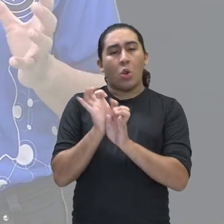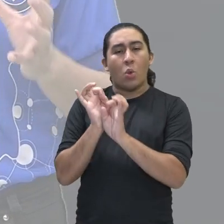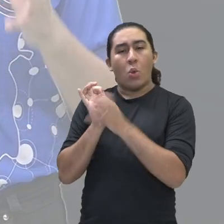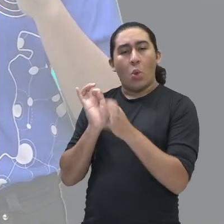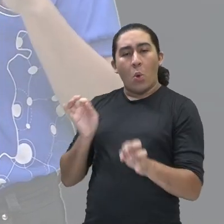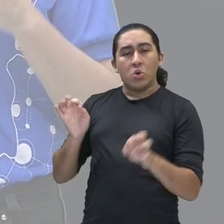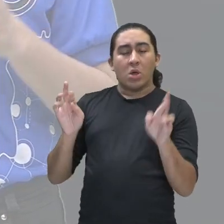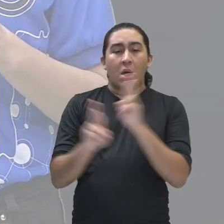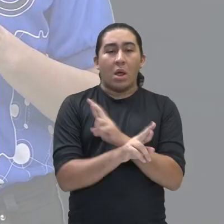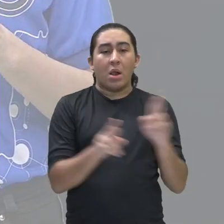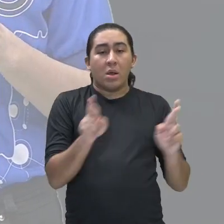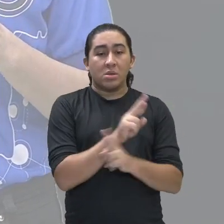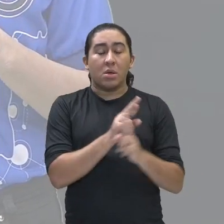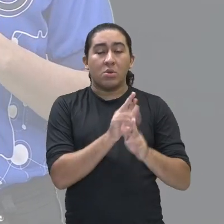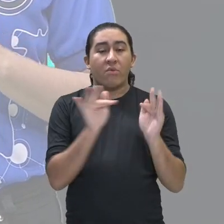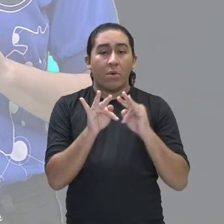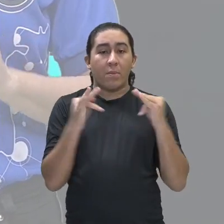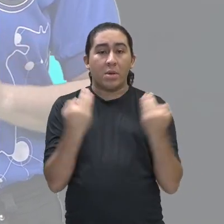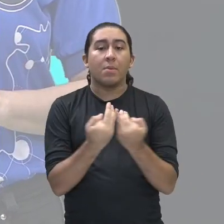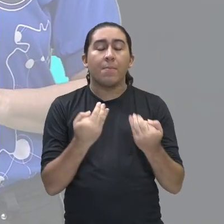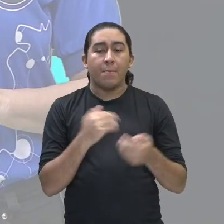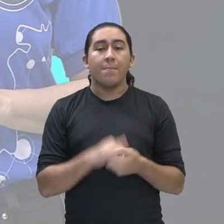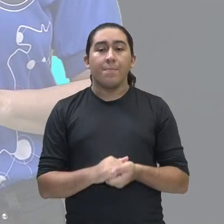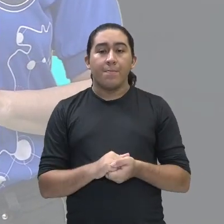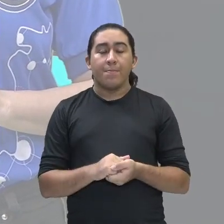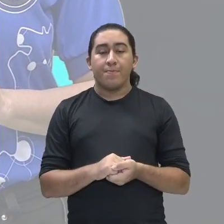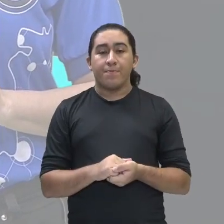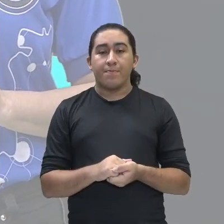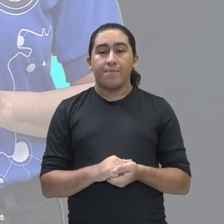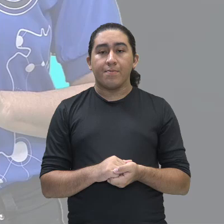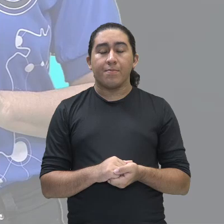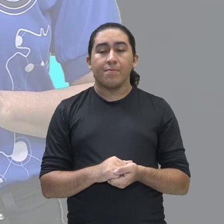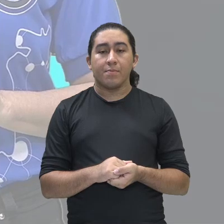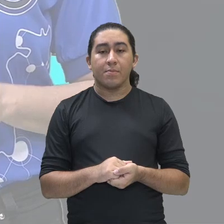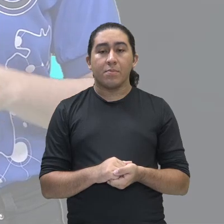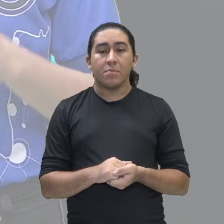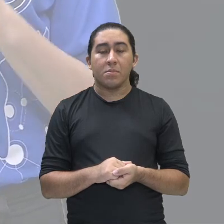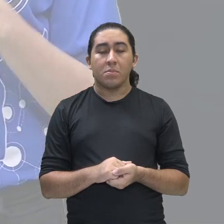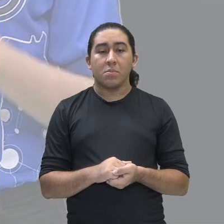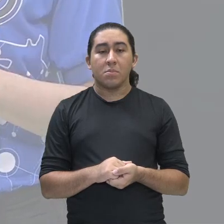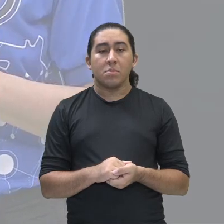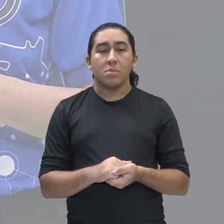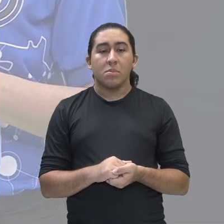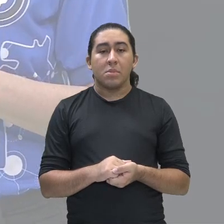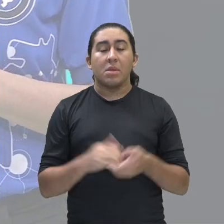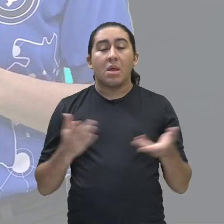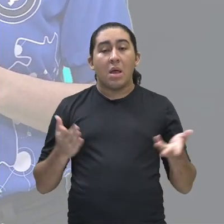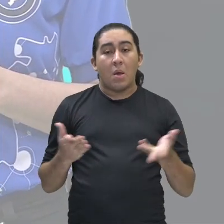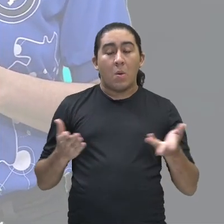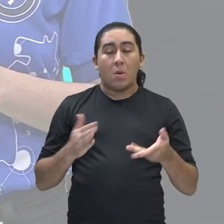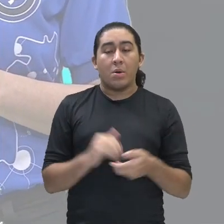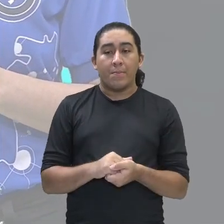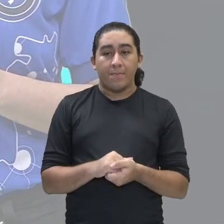palavra casado ou casada, né? É a palavra married.